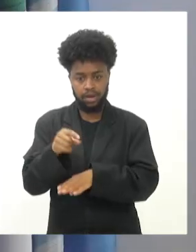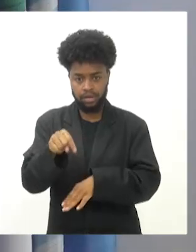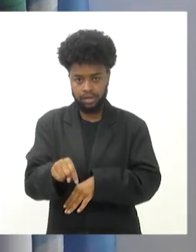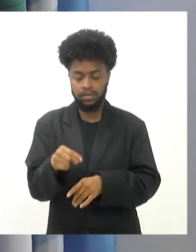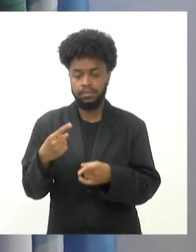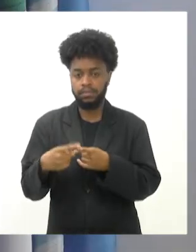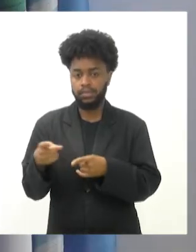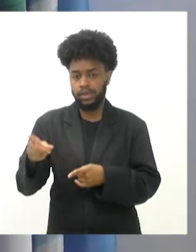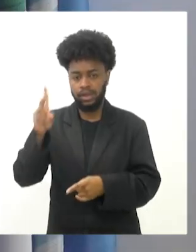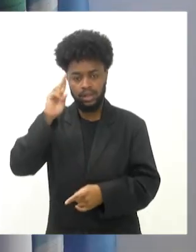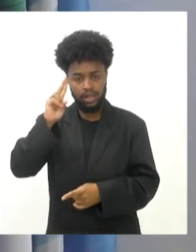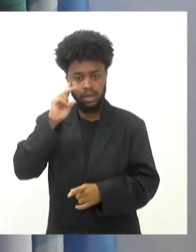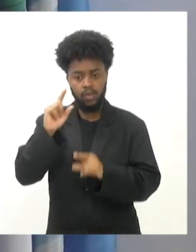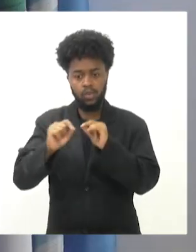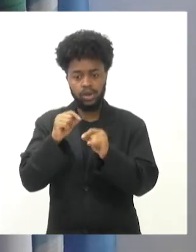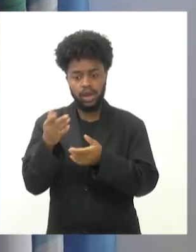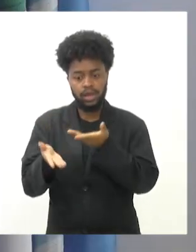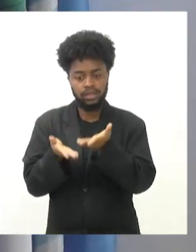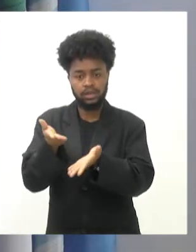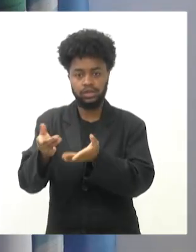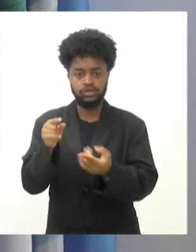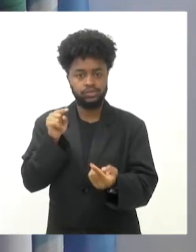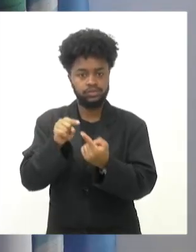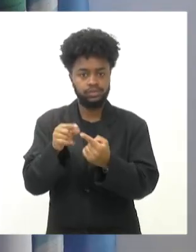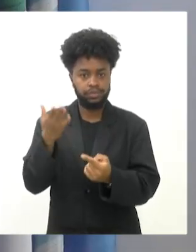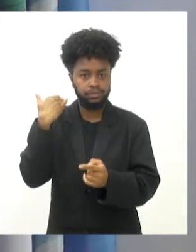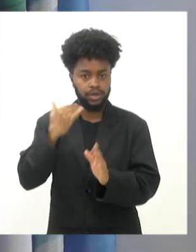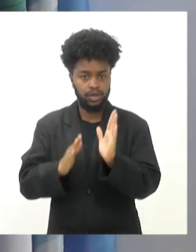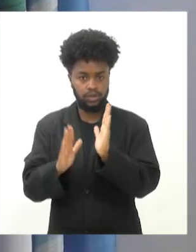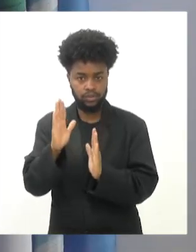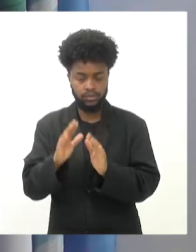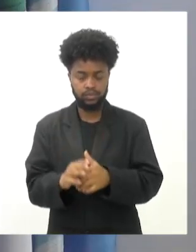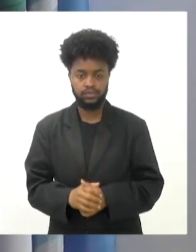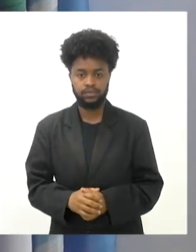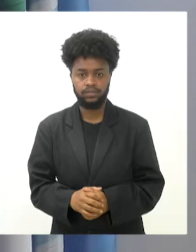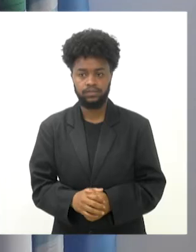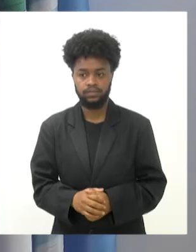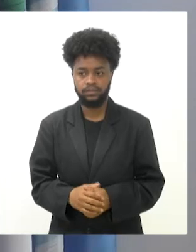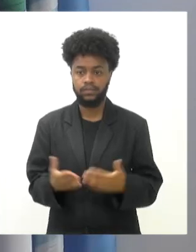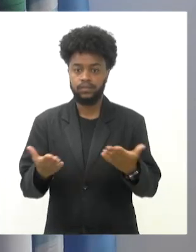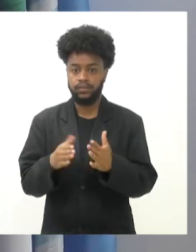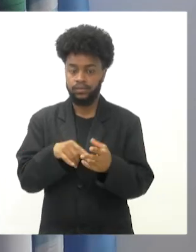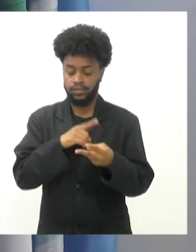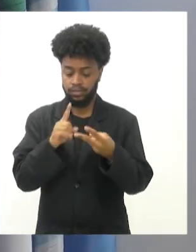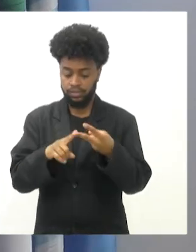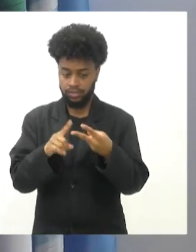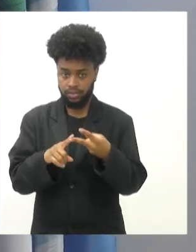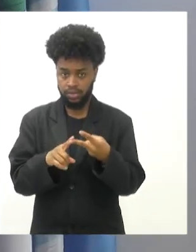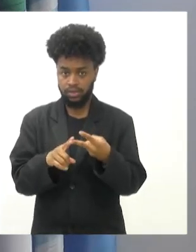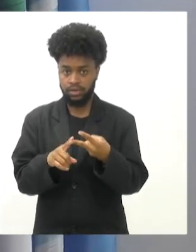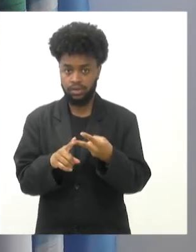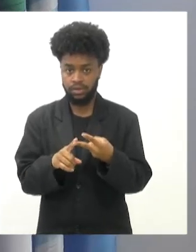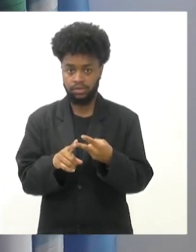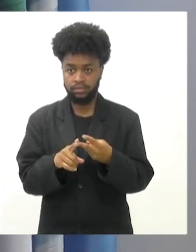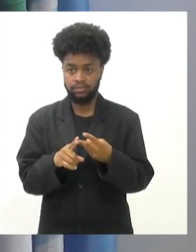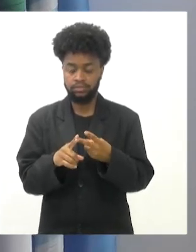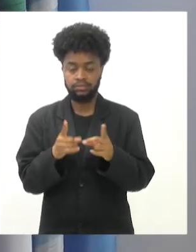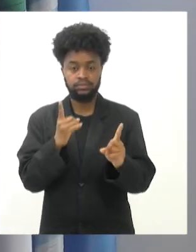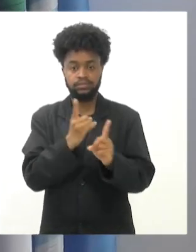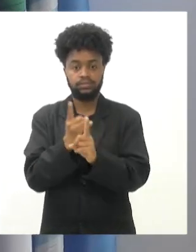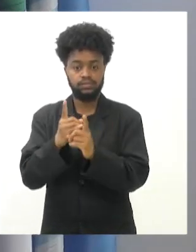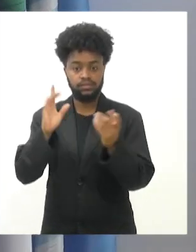porque ela tem a memória de todo o atendimento que fez naquele momento. Além disso, passo para o eixo 2, que é a detecção